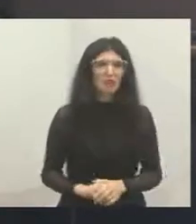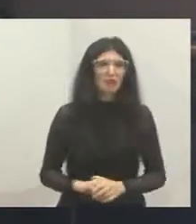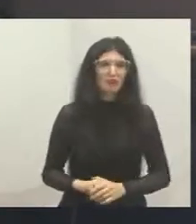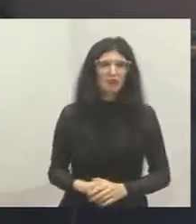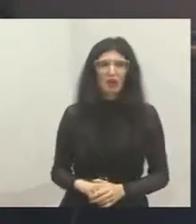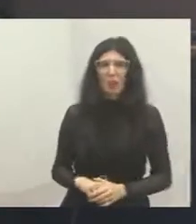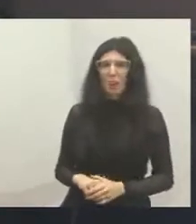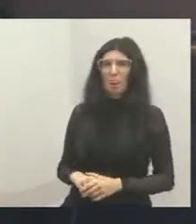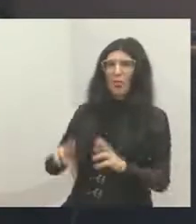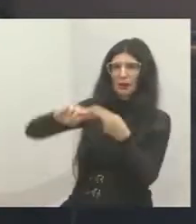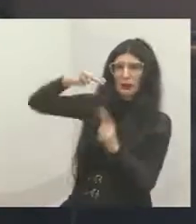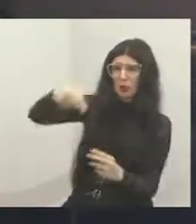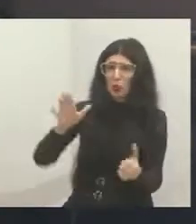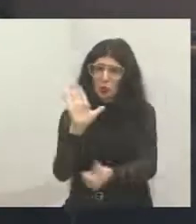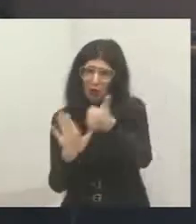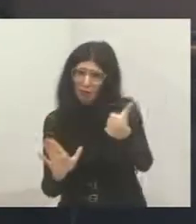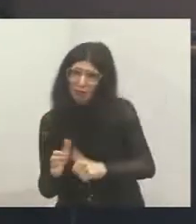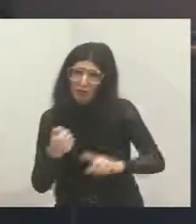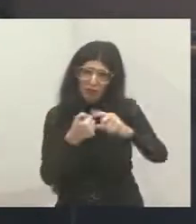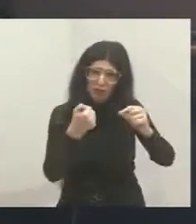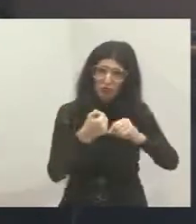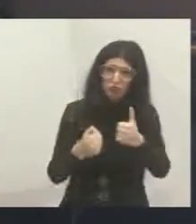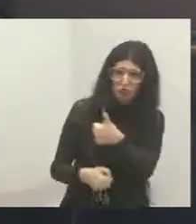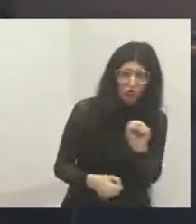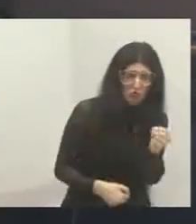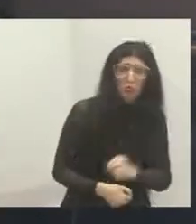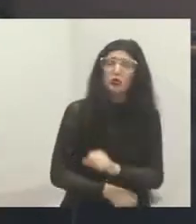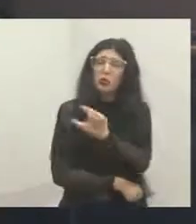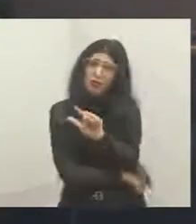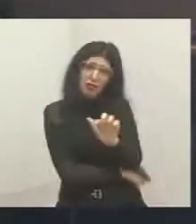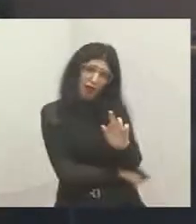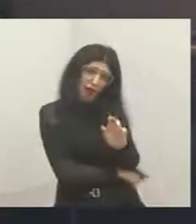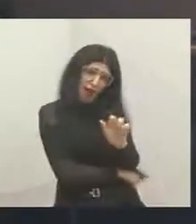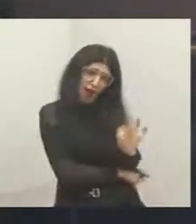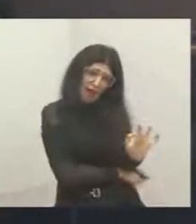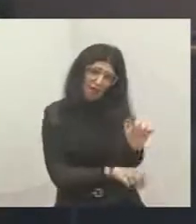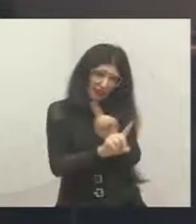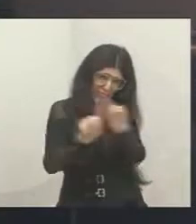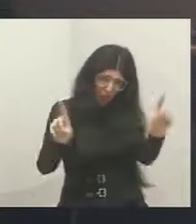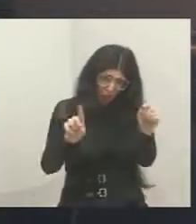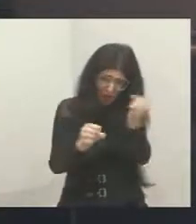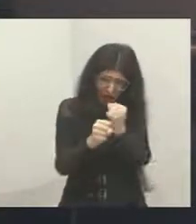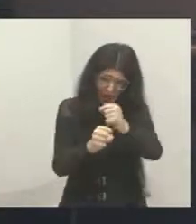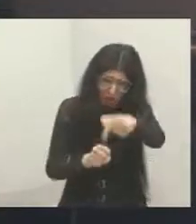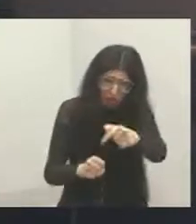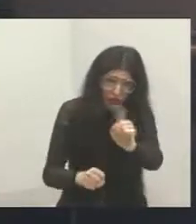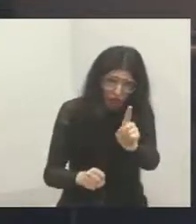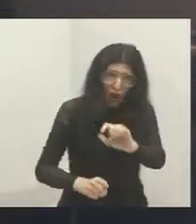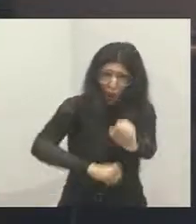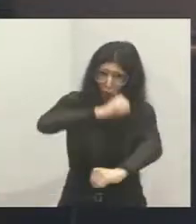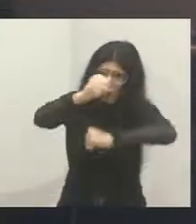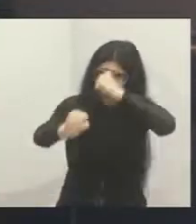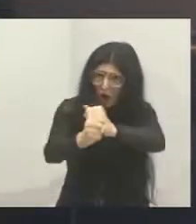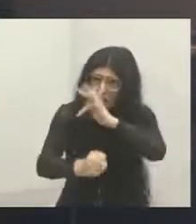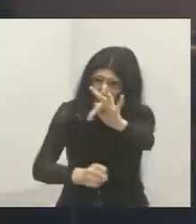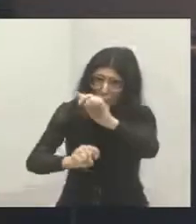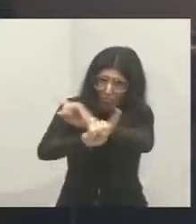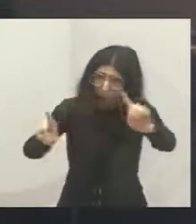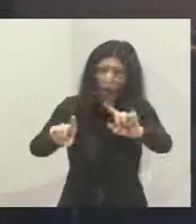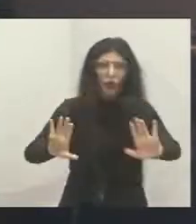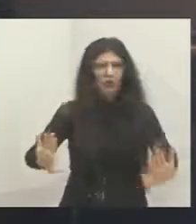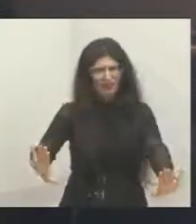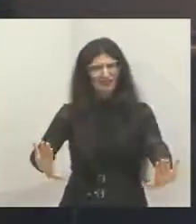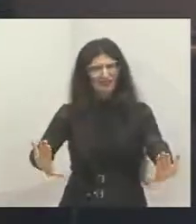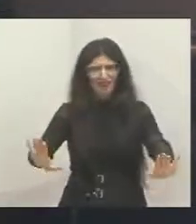o inciso 1º do artigo 18 da LRF esse ano. O ano que vem, não, o ano que vem, não. Era